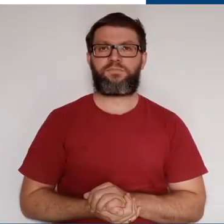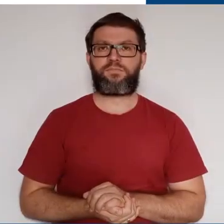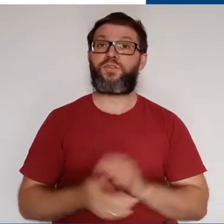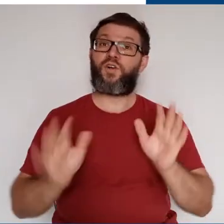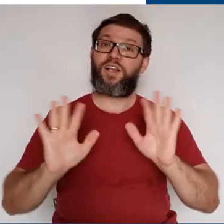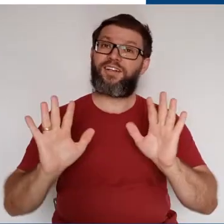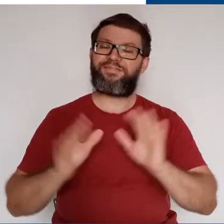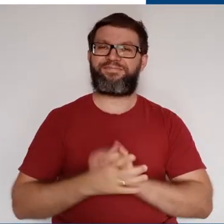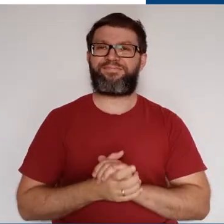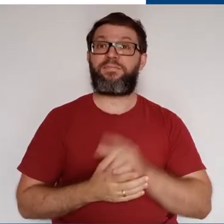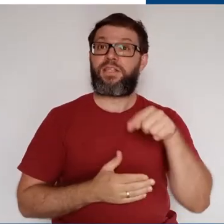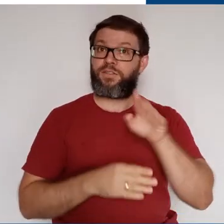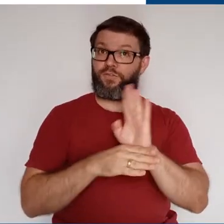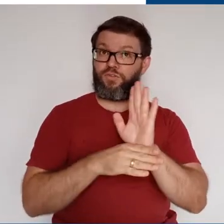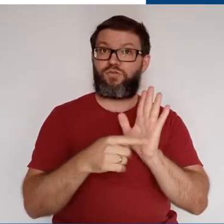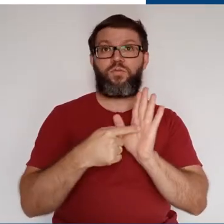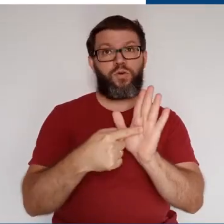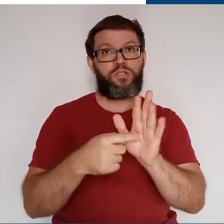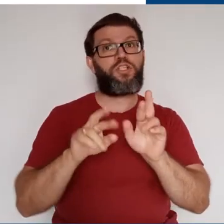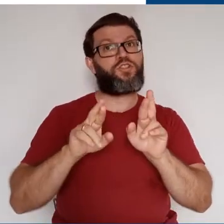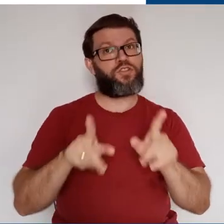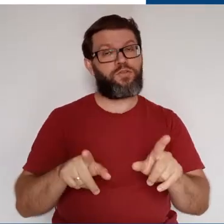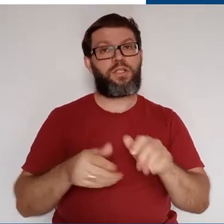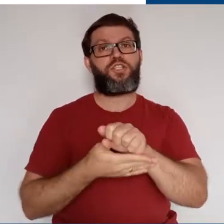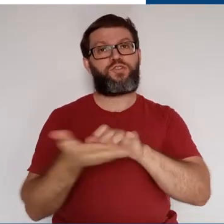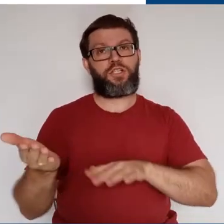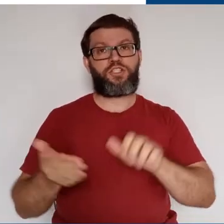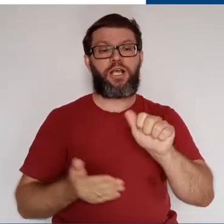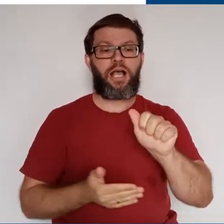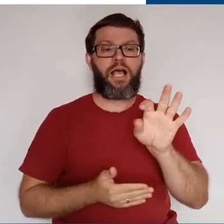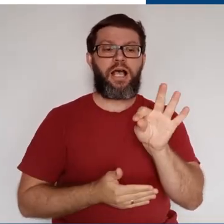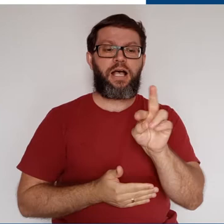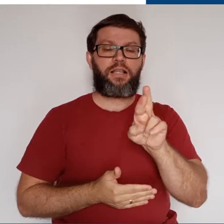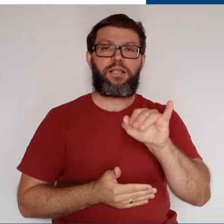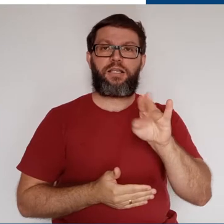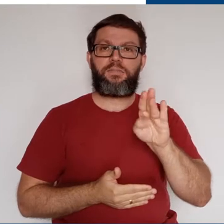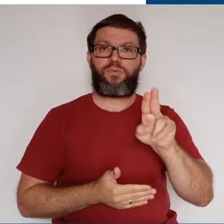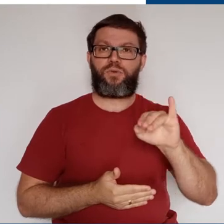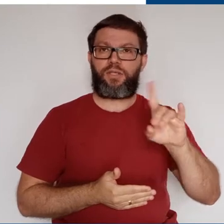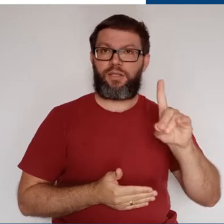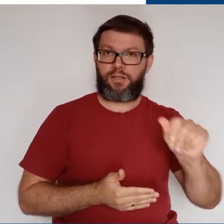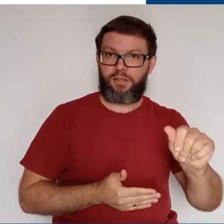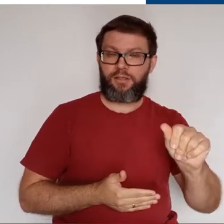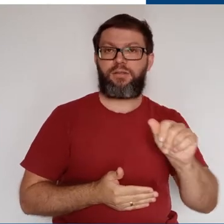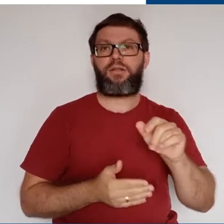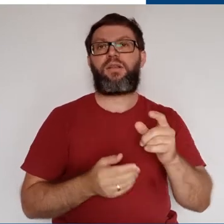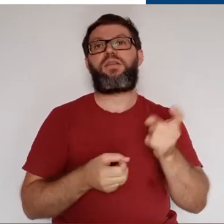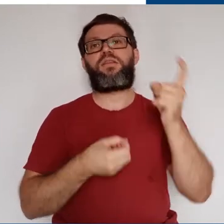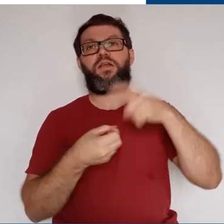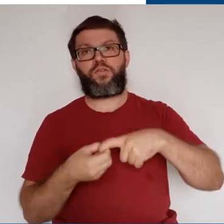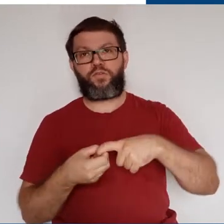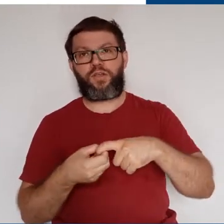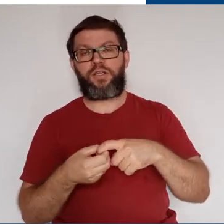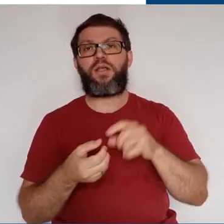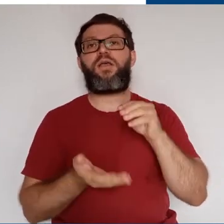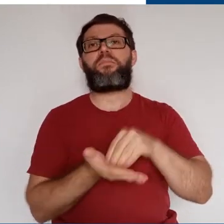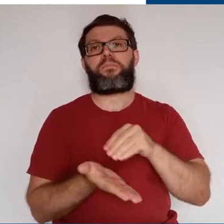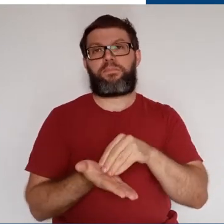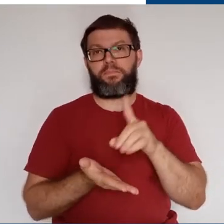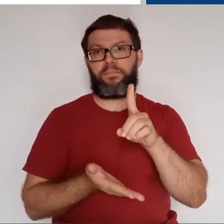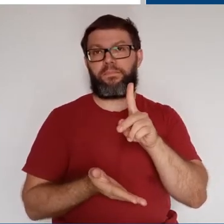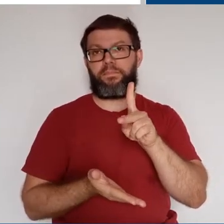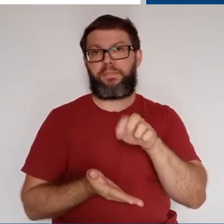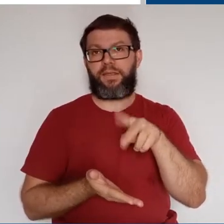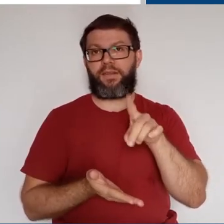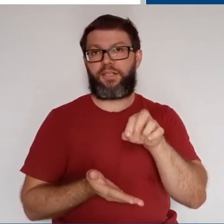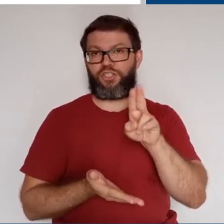Olá! Neste vídeo mostrarei a diferença entre atividades atribuídas, devolvidas e pendentes. Atividade atribuída é uma atividade que